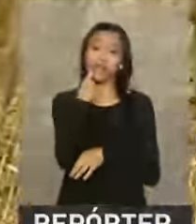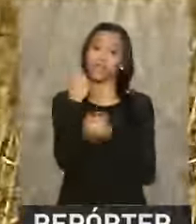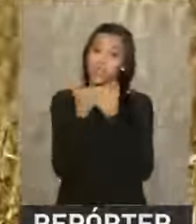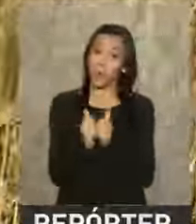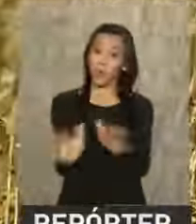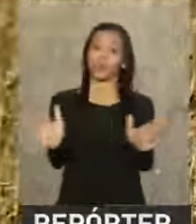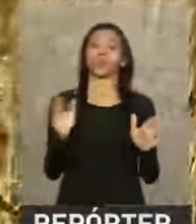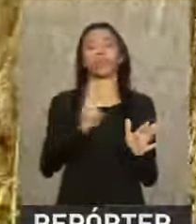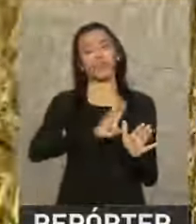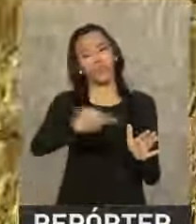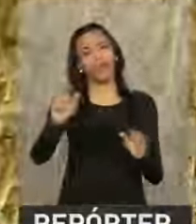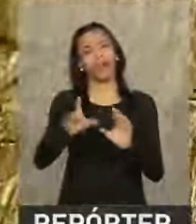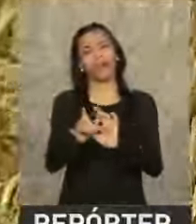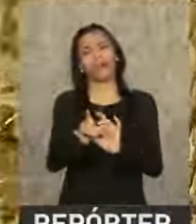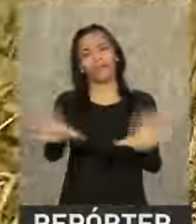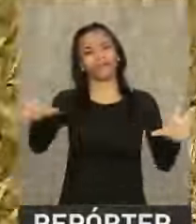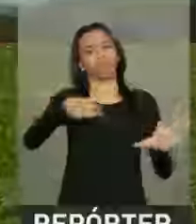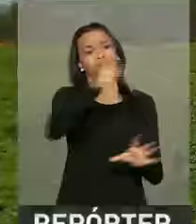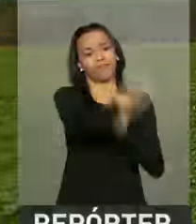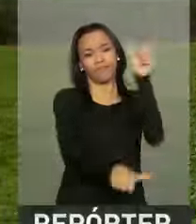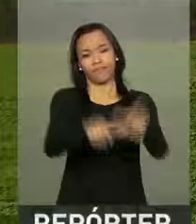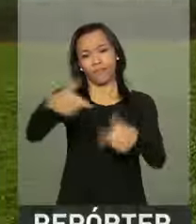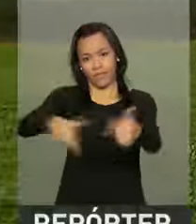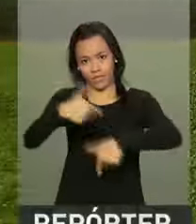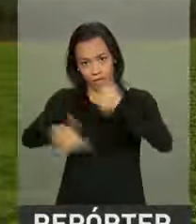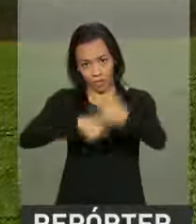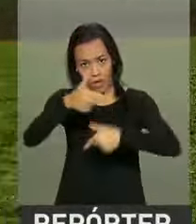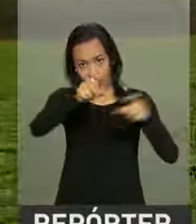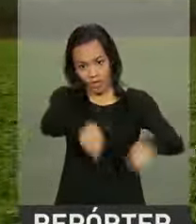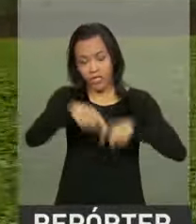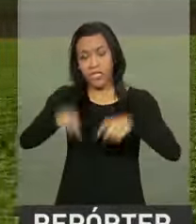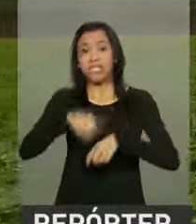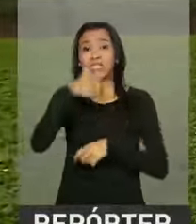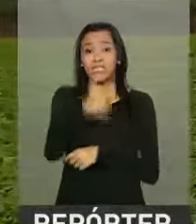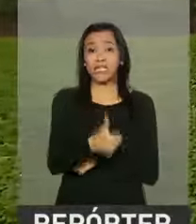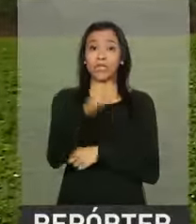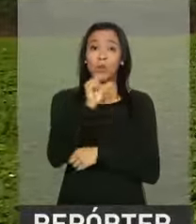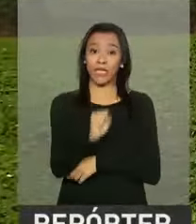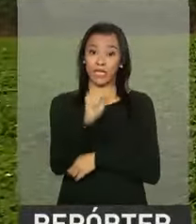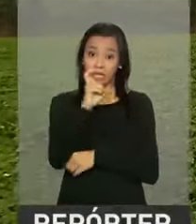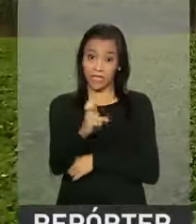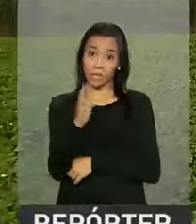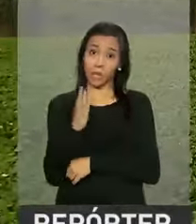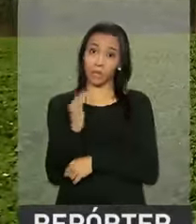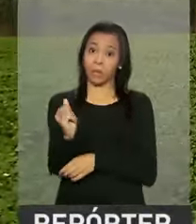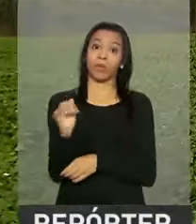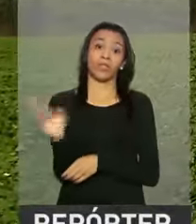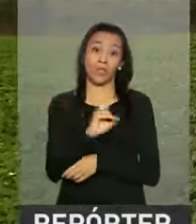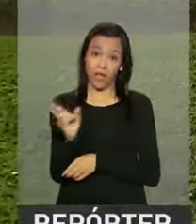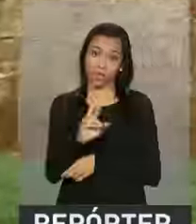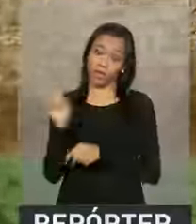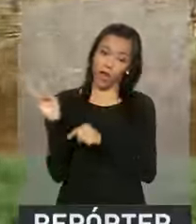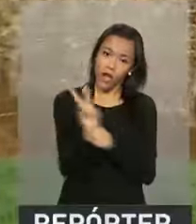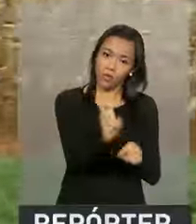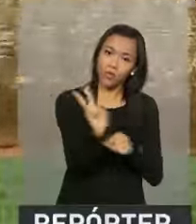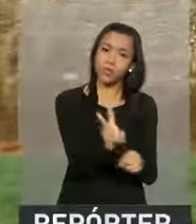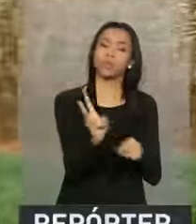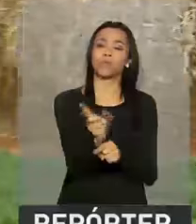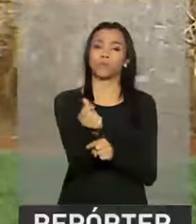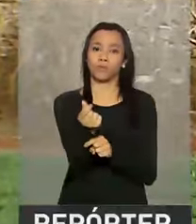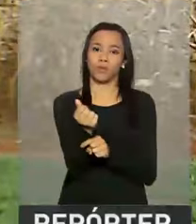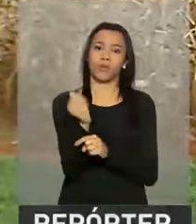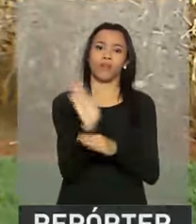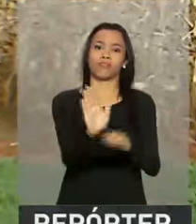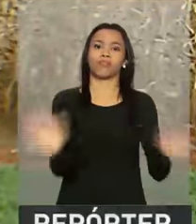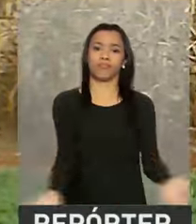vai disponibilizar aos agricultores 185 bilhões de reais para financiamentos de custeio, investimento